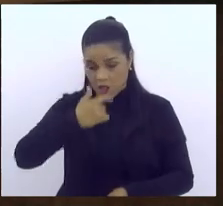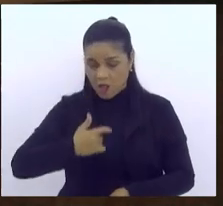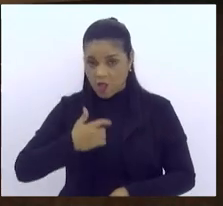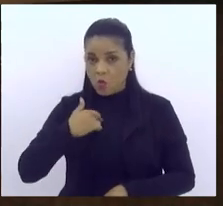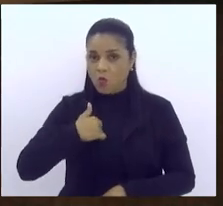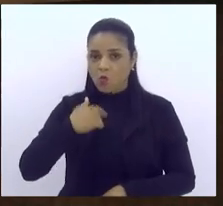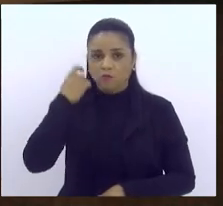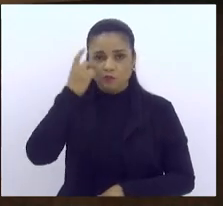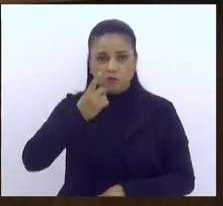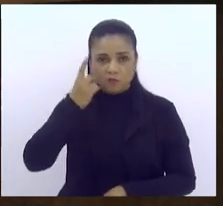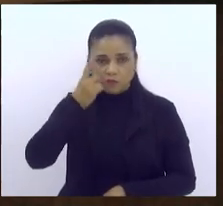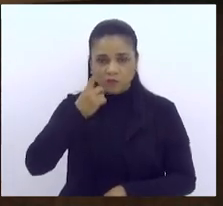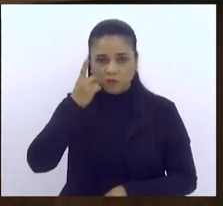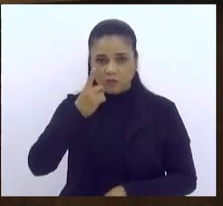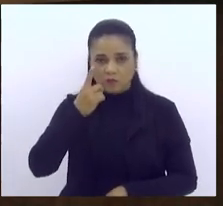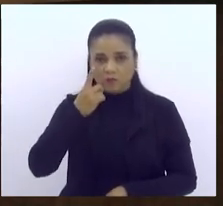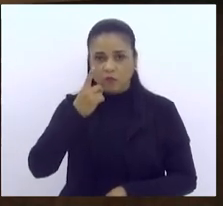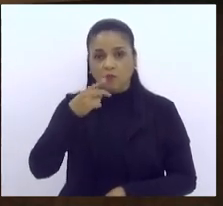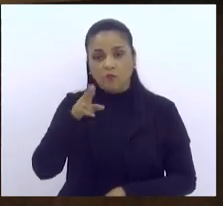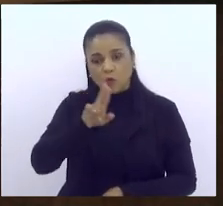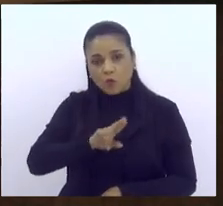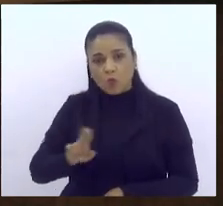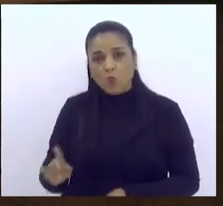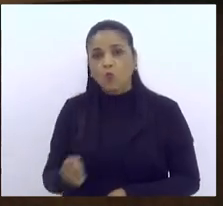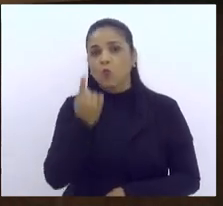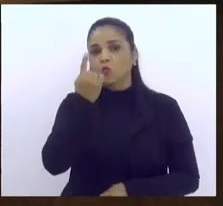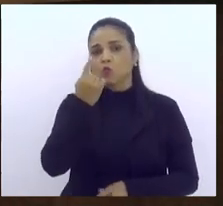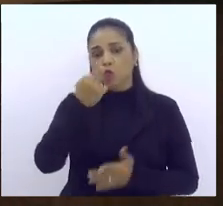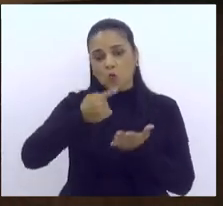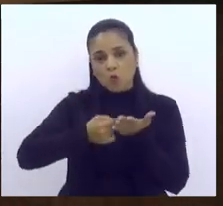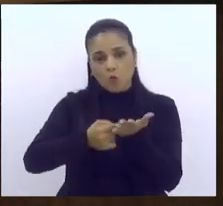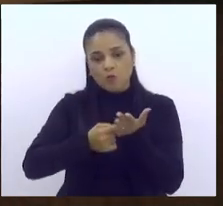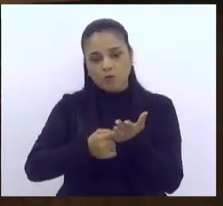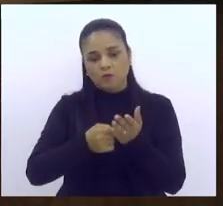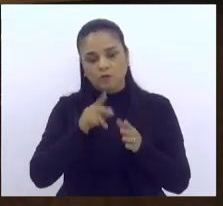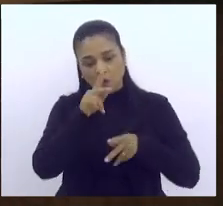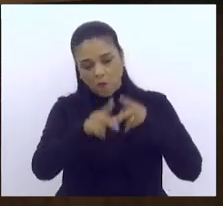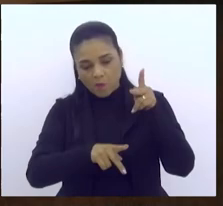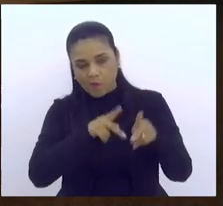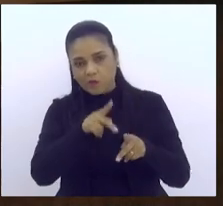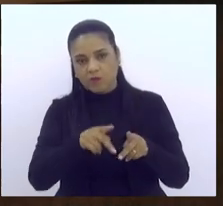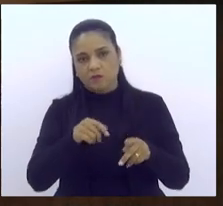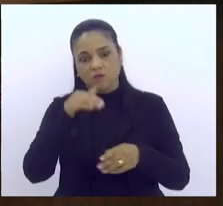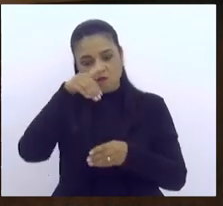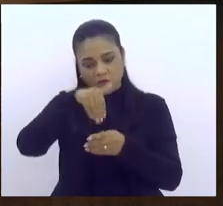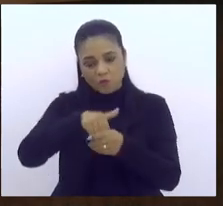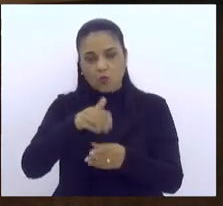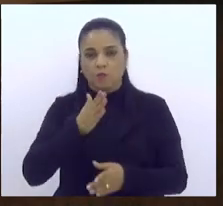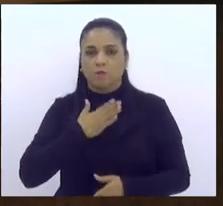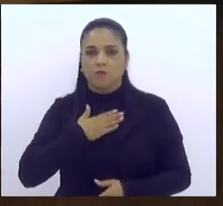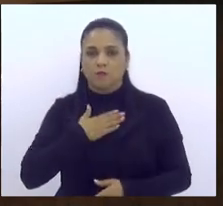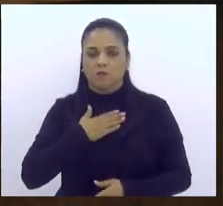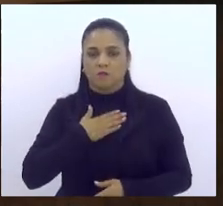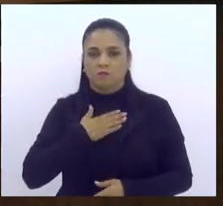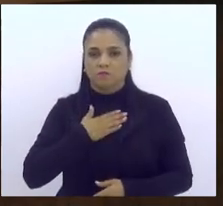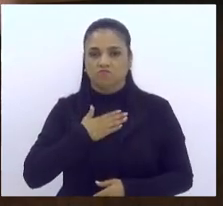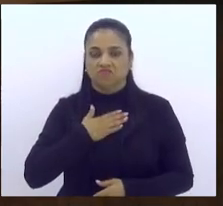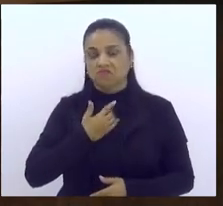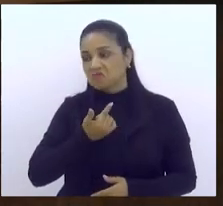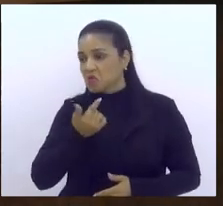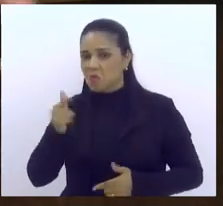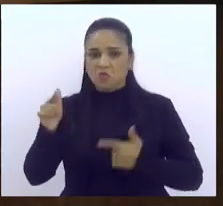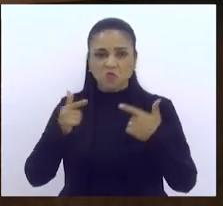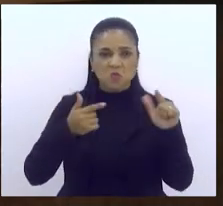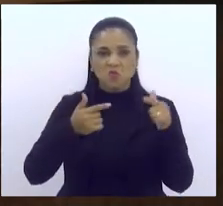como deputado, o meu único compromisso são com vocês que votaram em mim. Se tem outros que